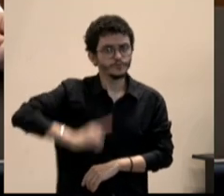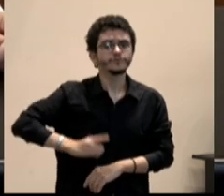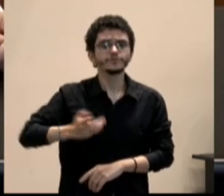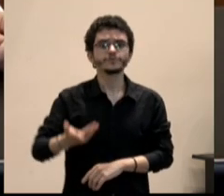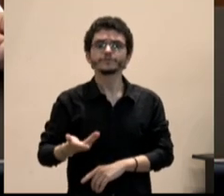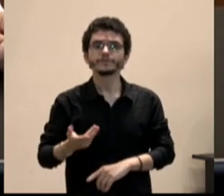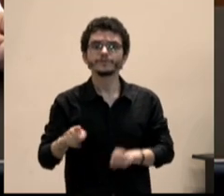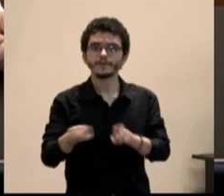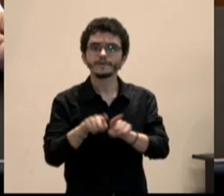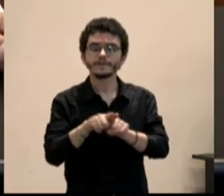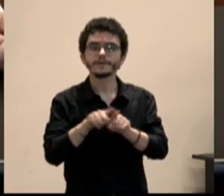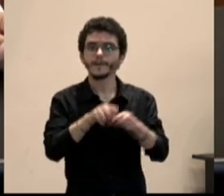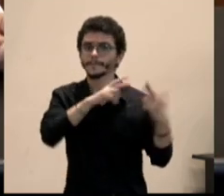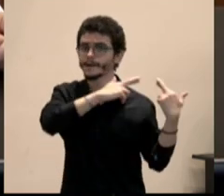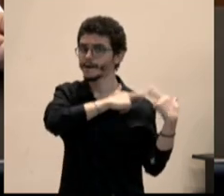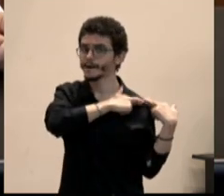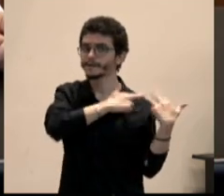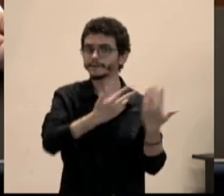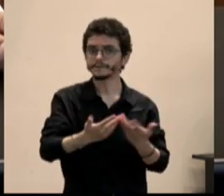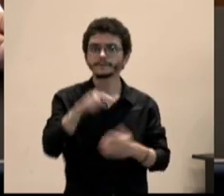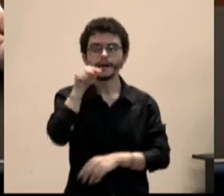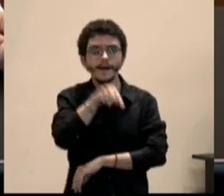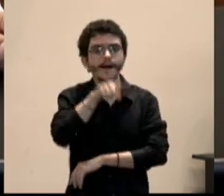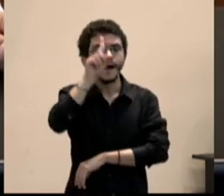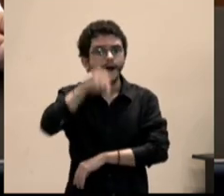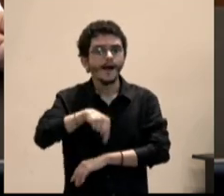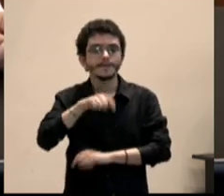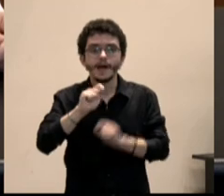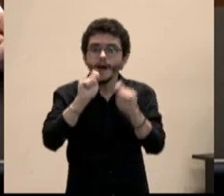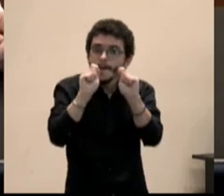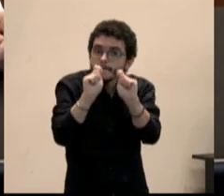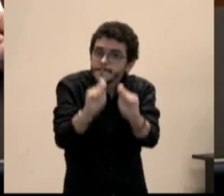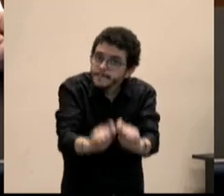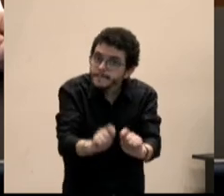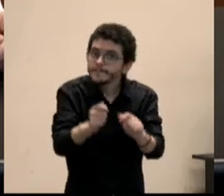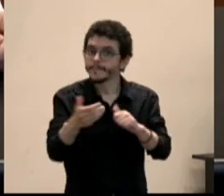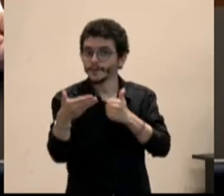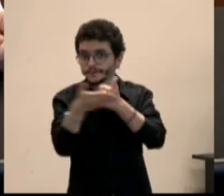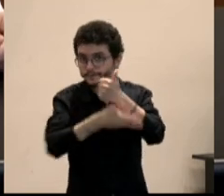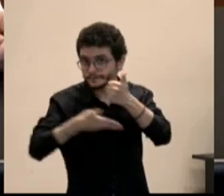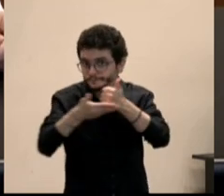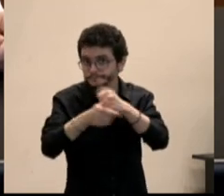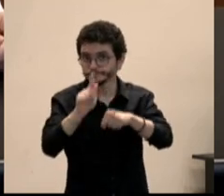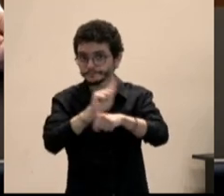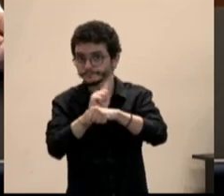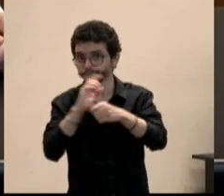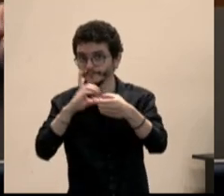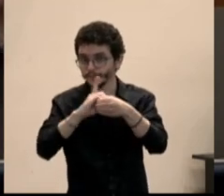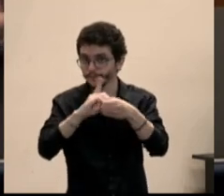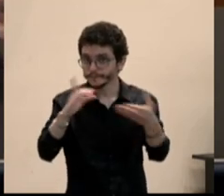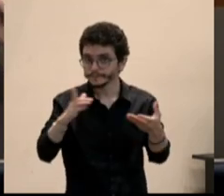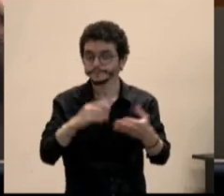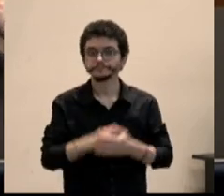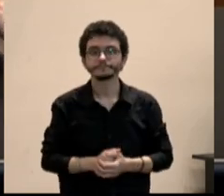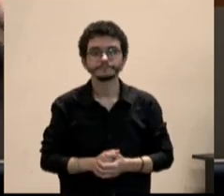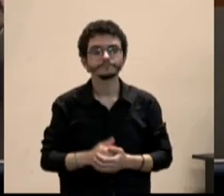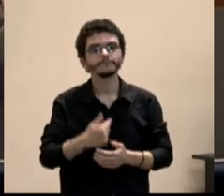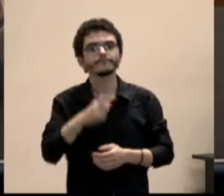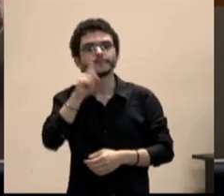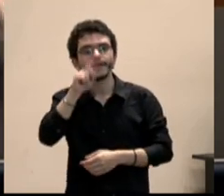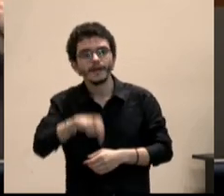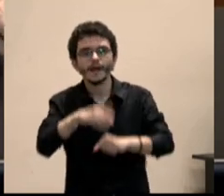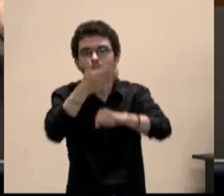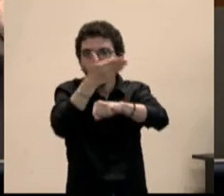seus deveres. Essa é a possibilidade fundante da gestão democrática e é o exercício